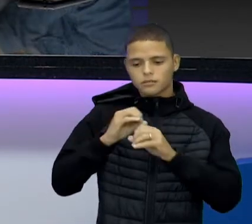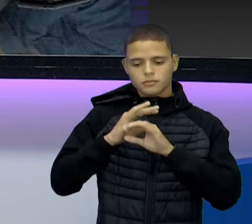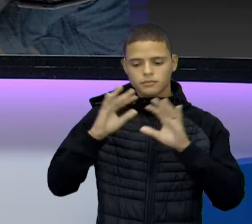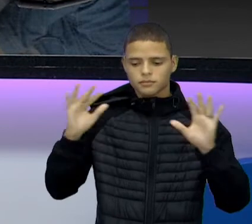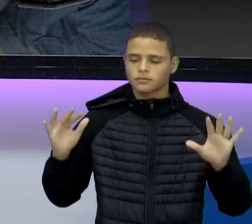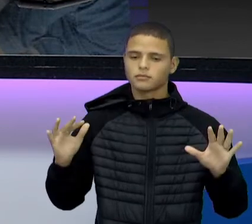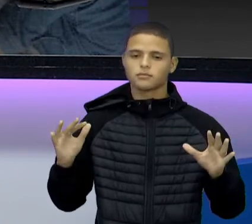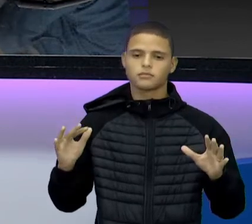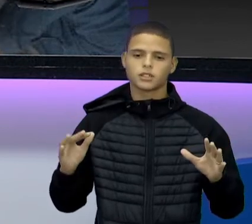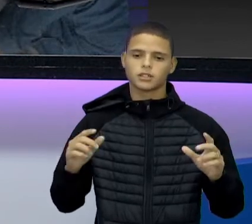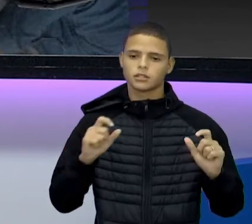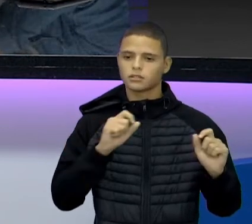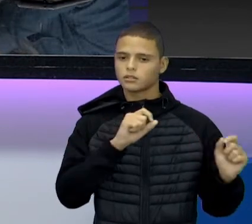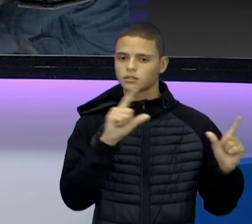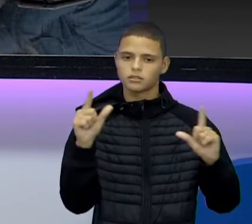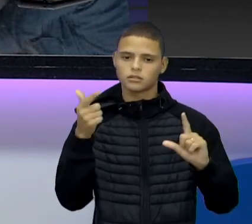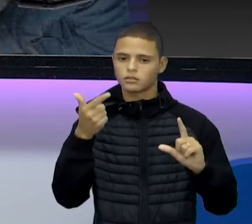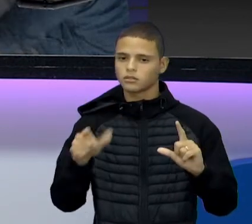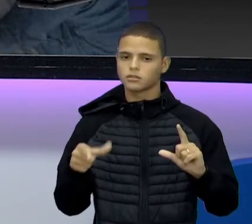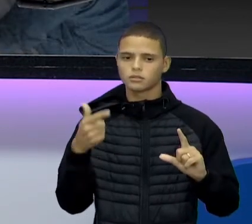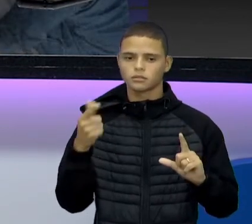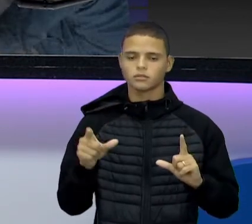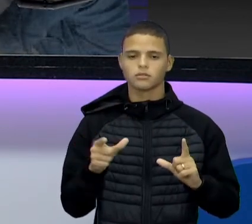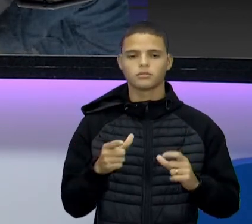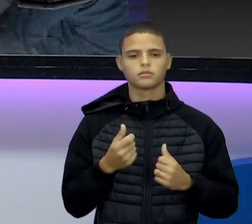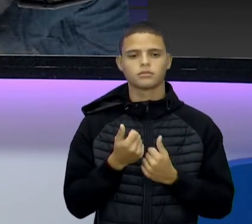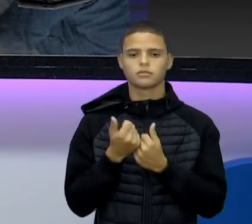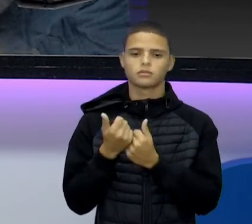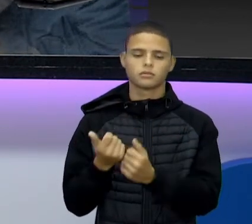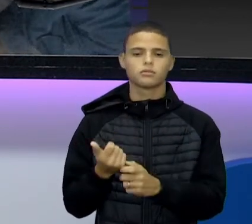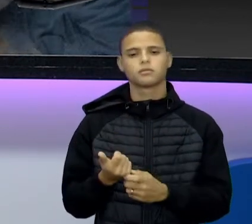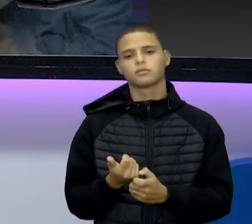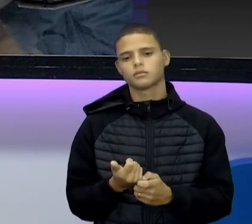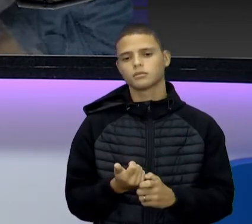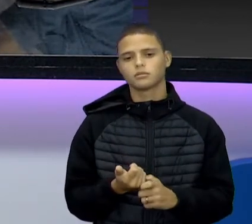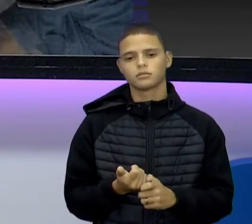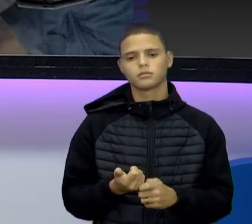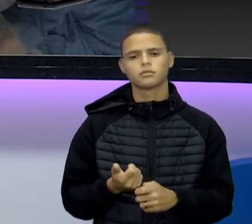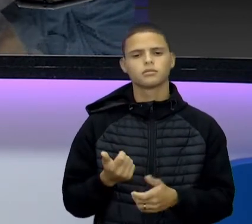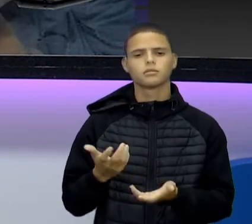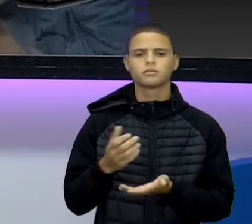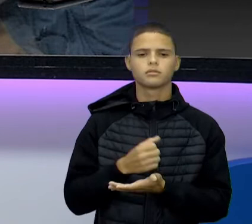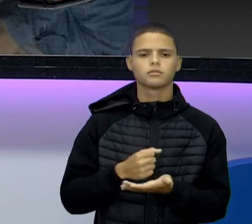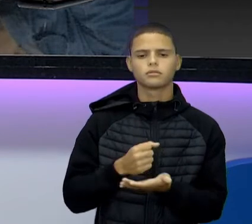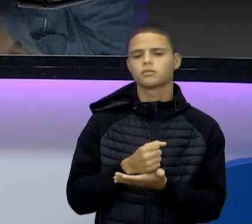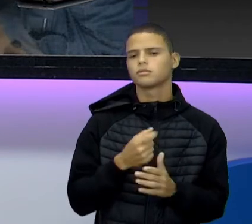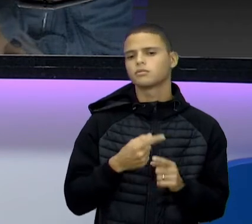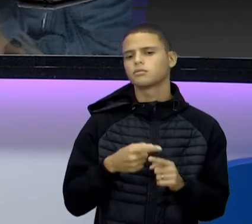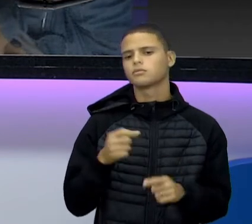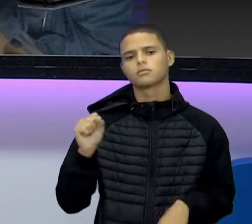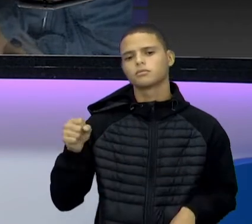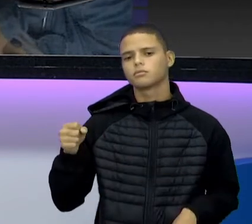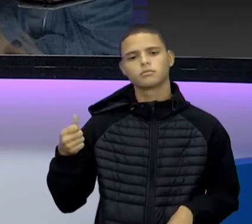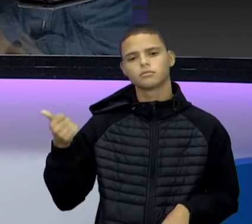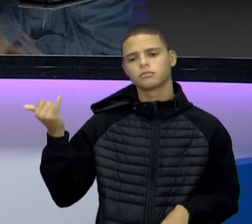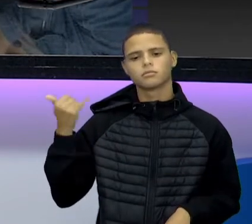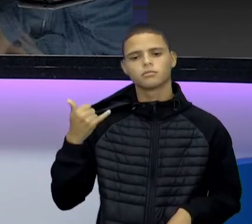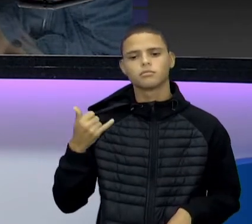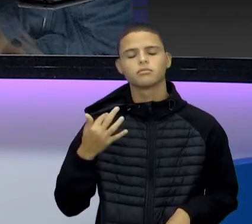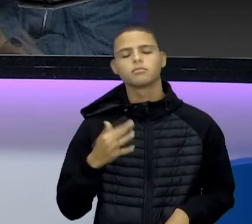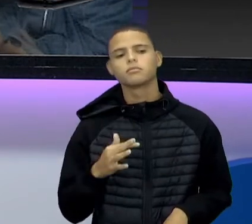embasada. Aparecem outras 10 reforçando a censura baseada no porque sim, porque me disseram, ou porque